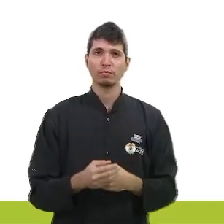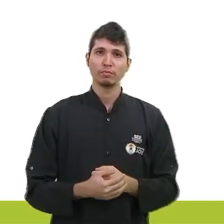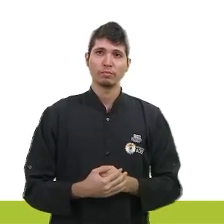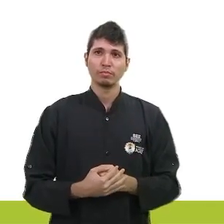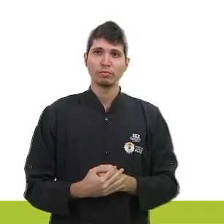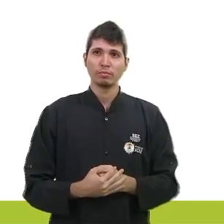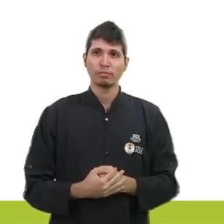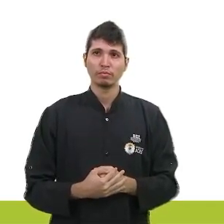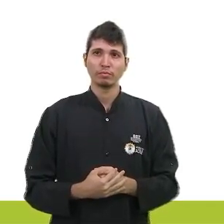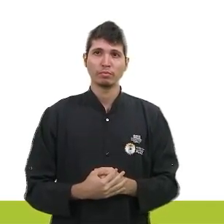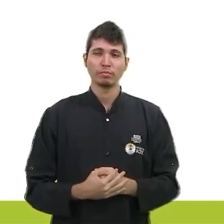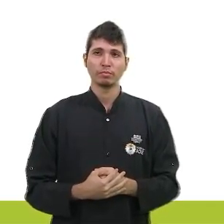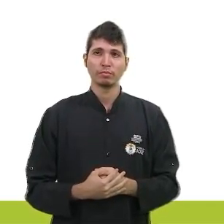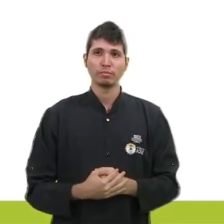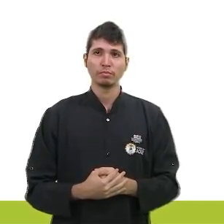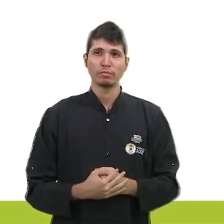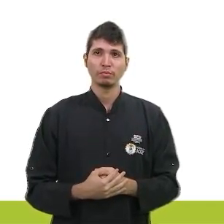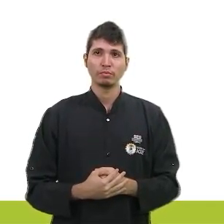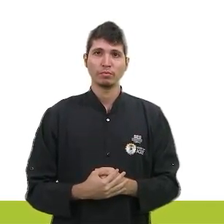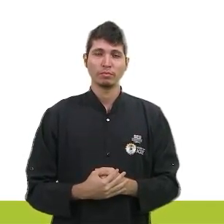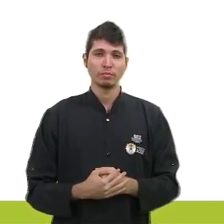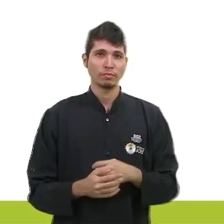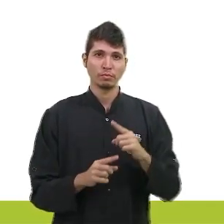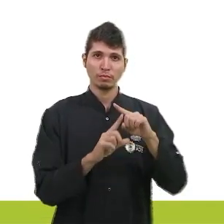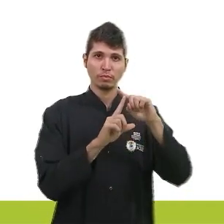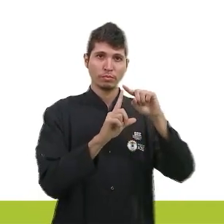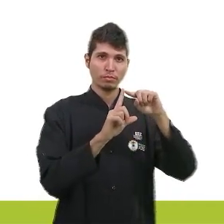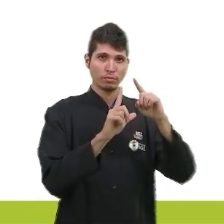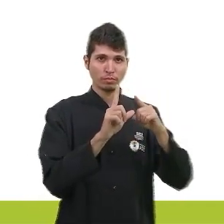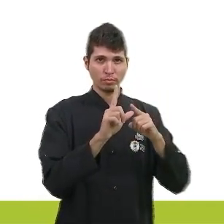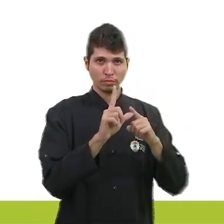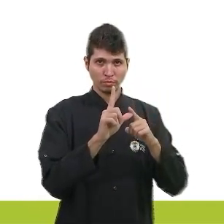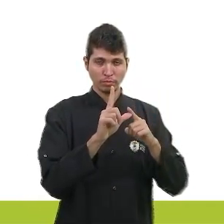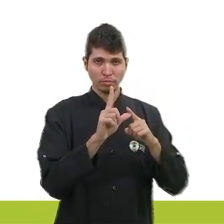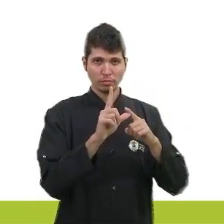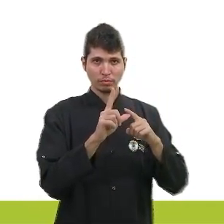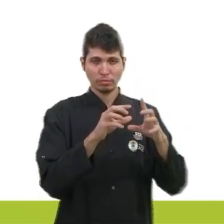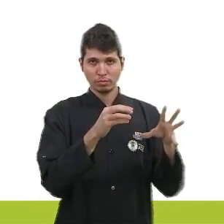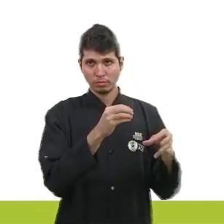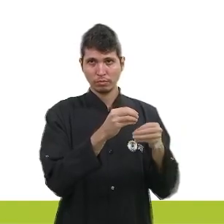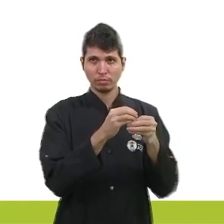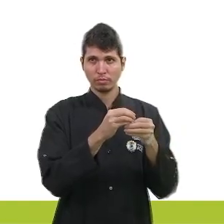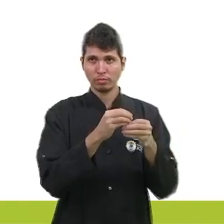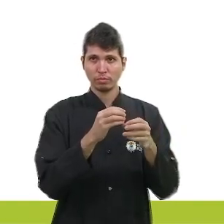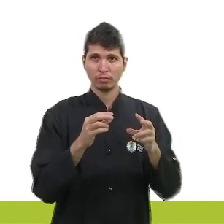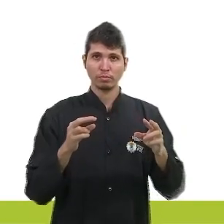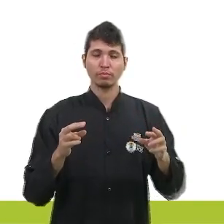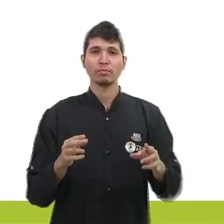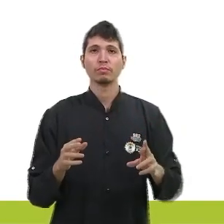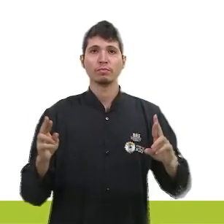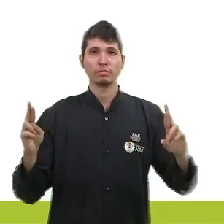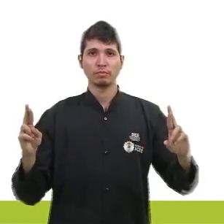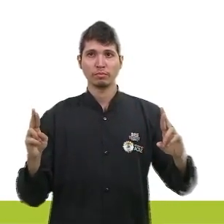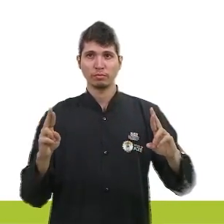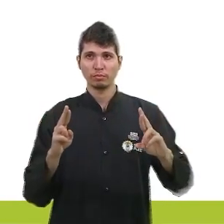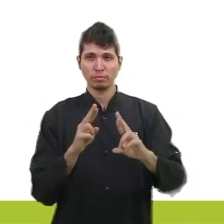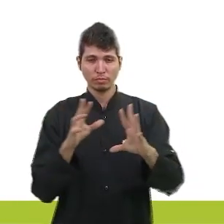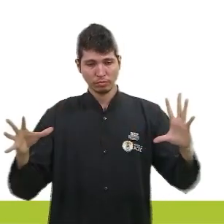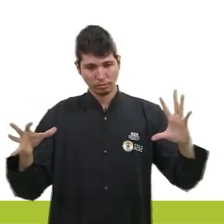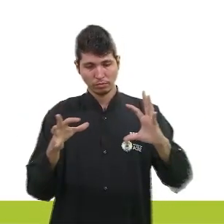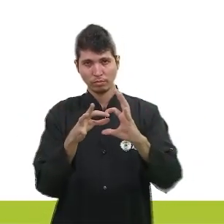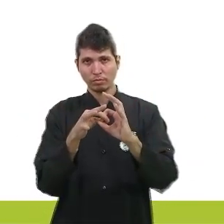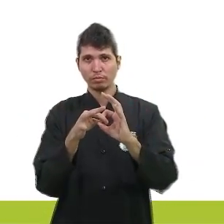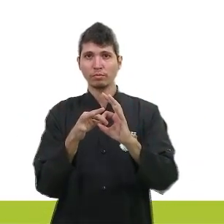E sempre que nós tivermos ângulos complementares, nós vamos ter essa relação aqui. Seno de alfa, cosseno de beta. Seno de